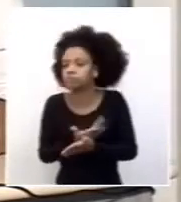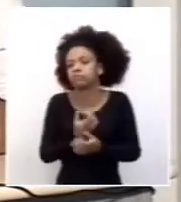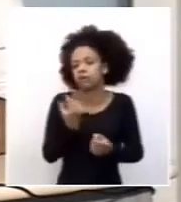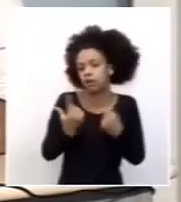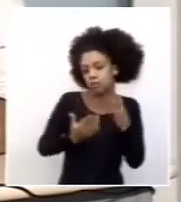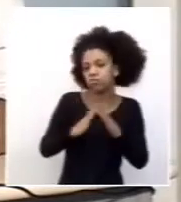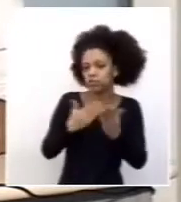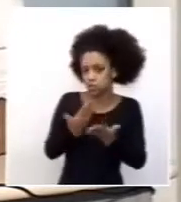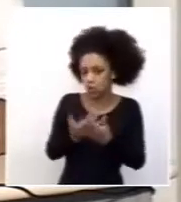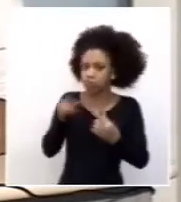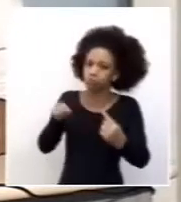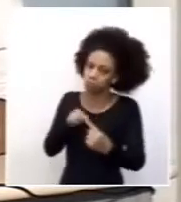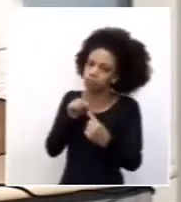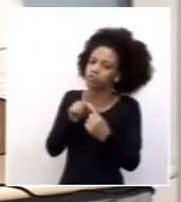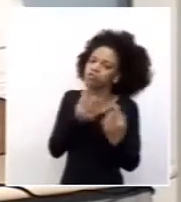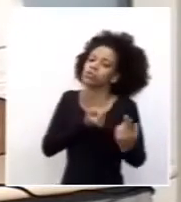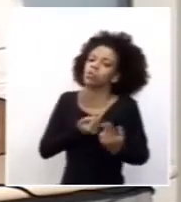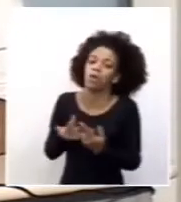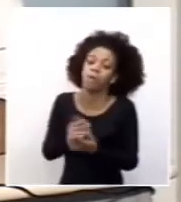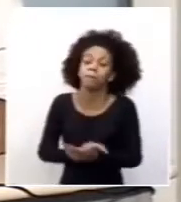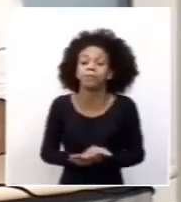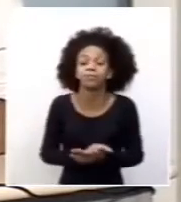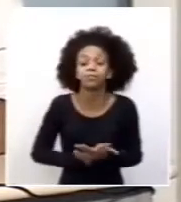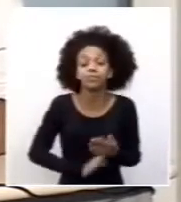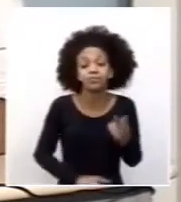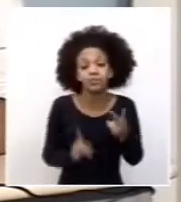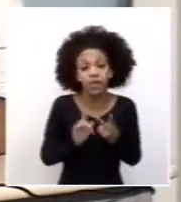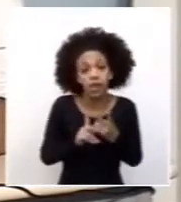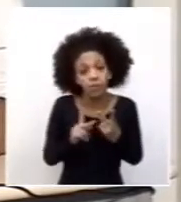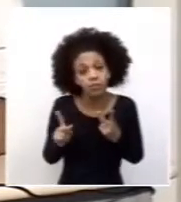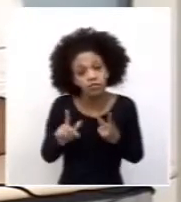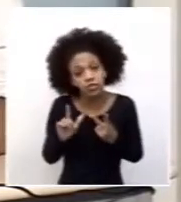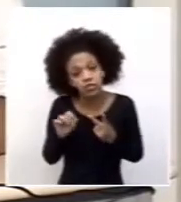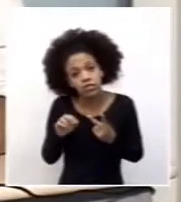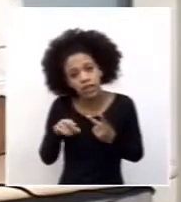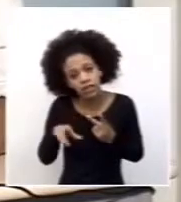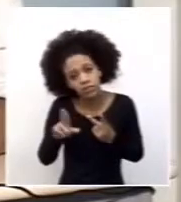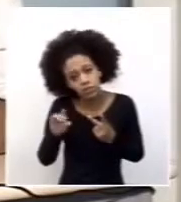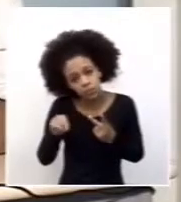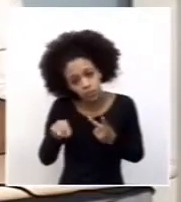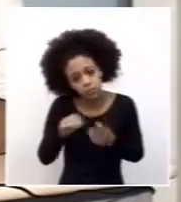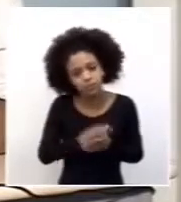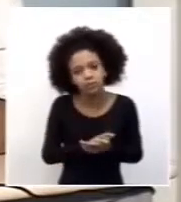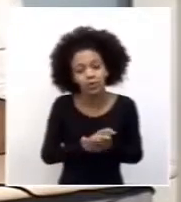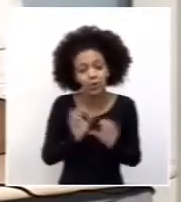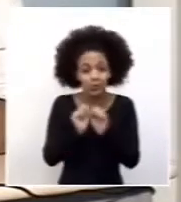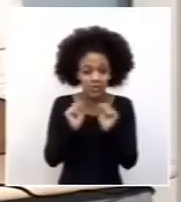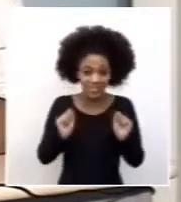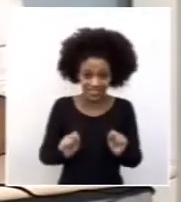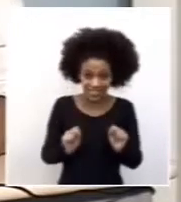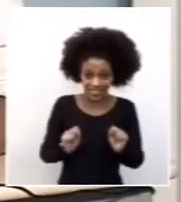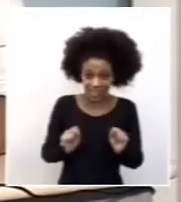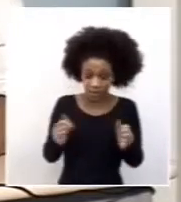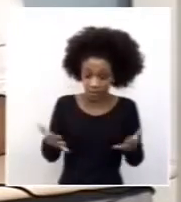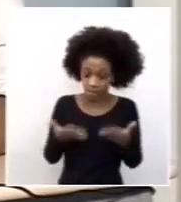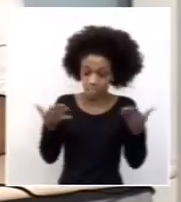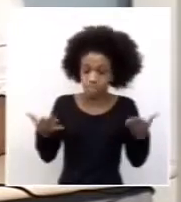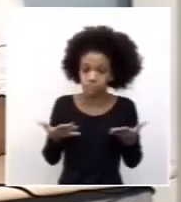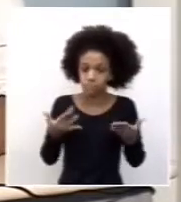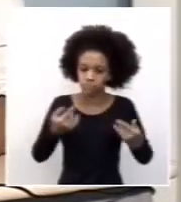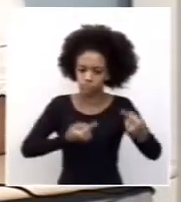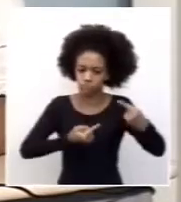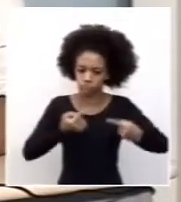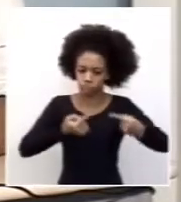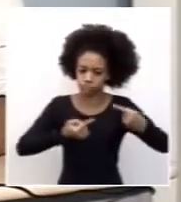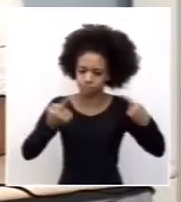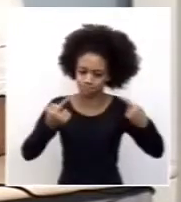pessoal? Ótimo. Professor Leonardo: o sistema privilegia a competição. Portanto, falso.